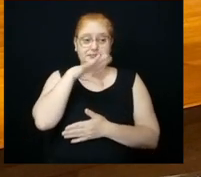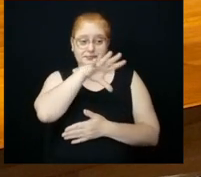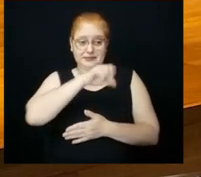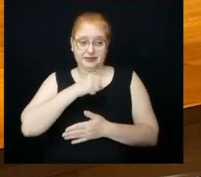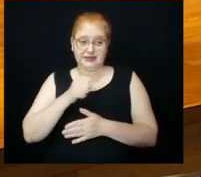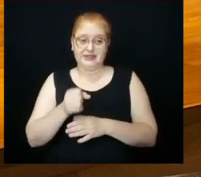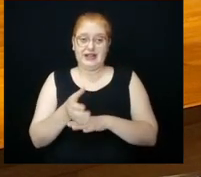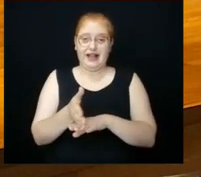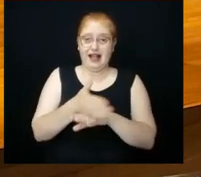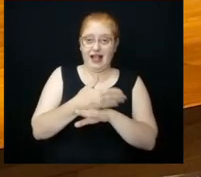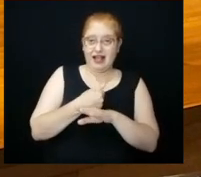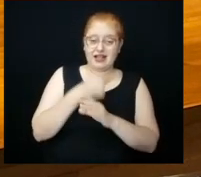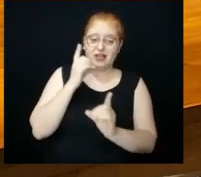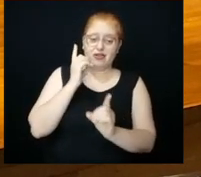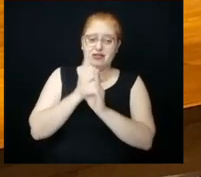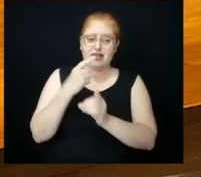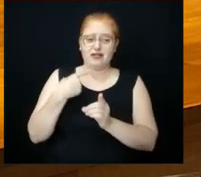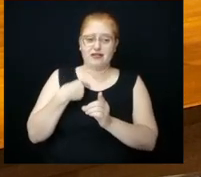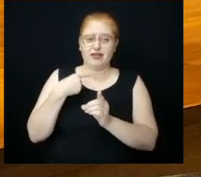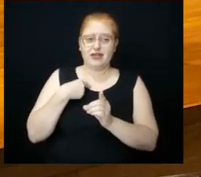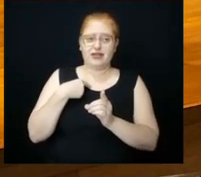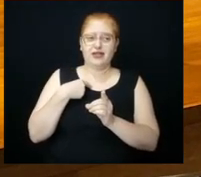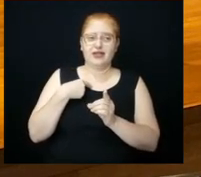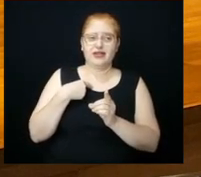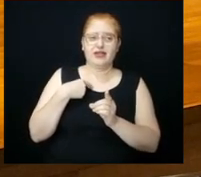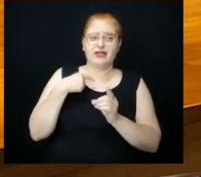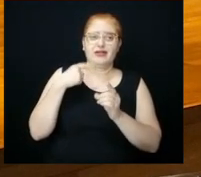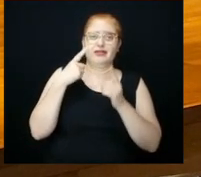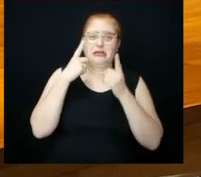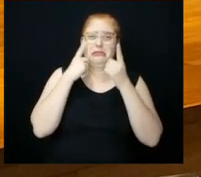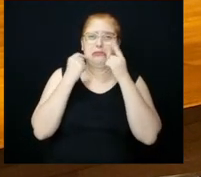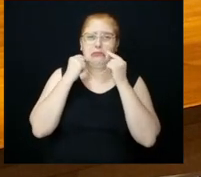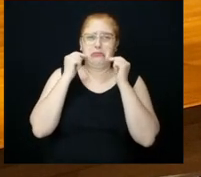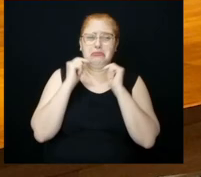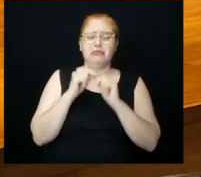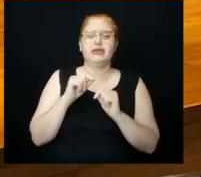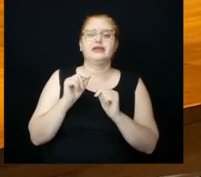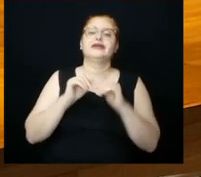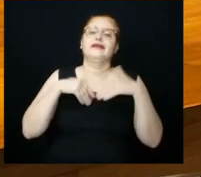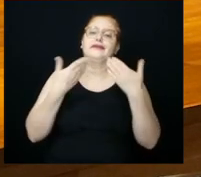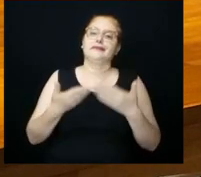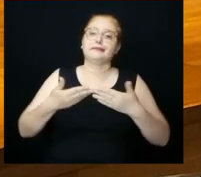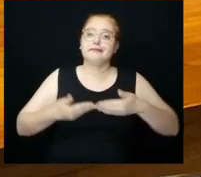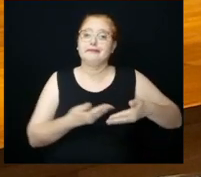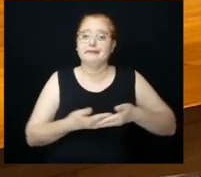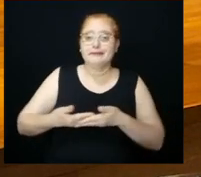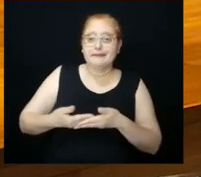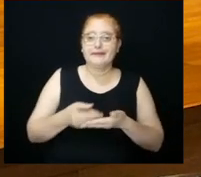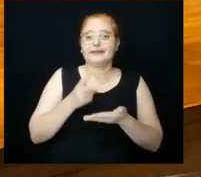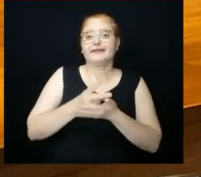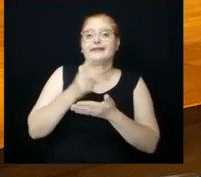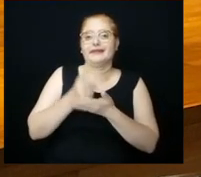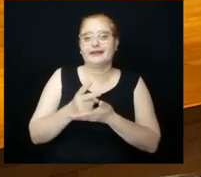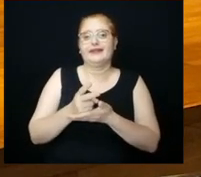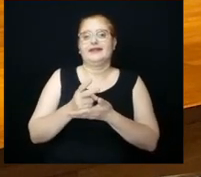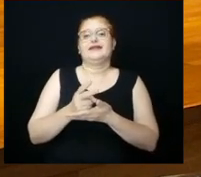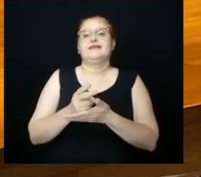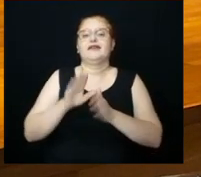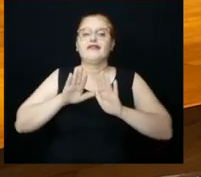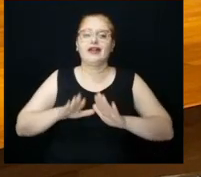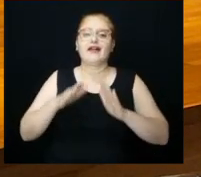mais cedo, encontrava-me com os olhos bem inchados. Por isso, desde bebê, eu sempre fiquei na casa da tia